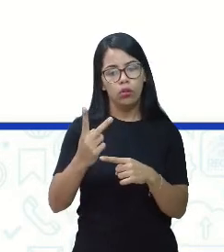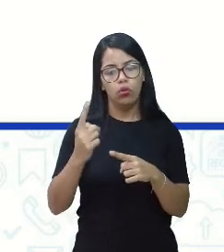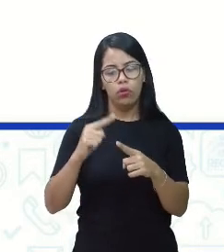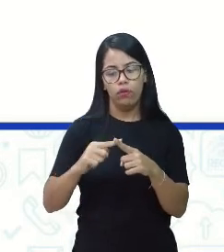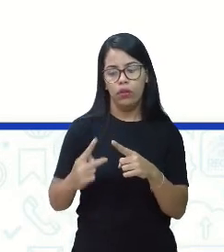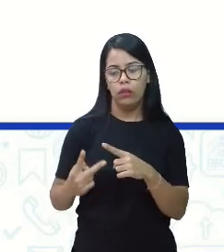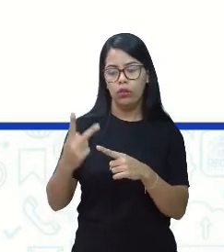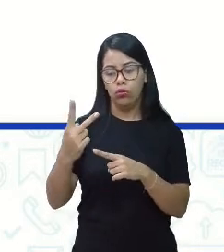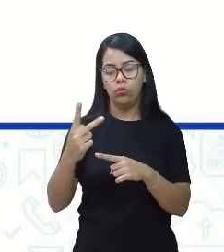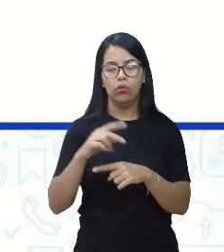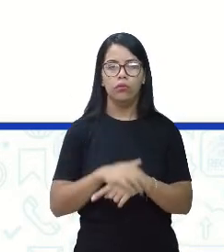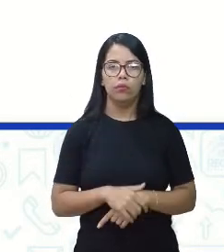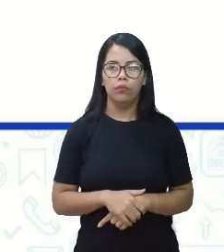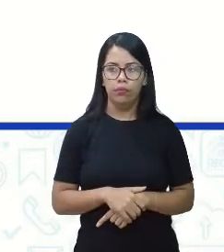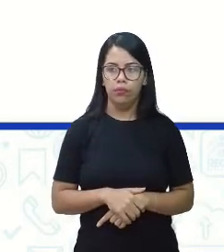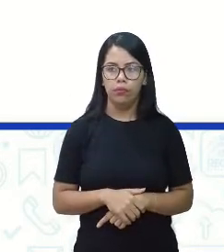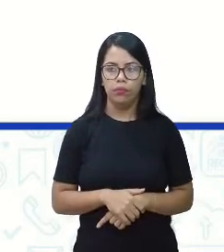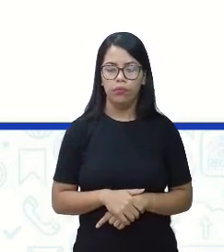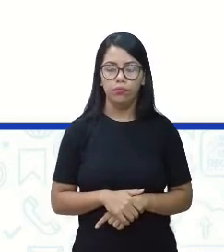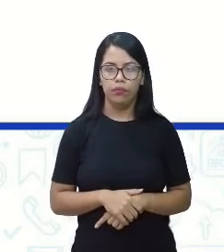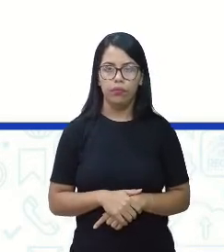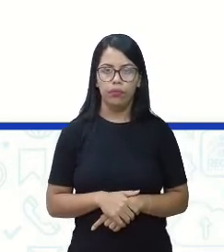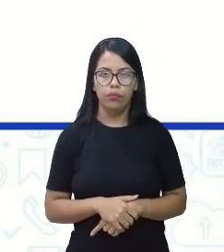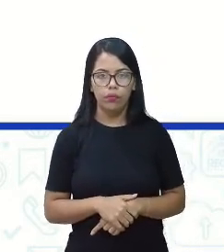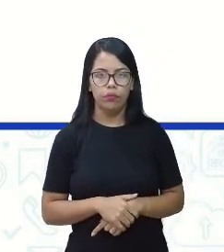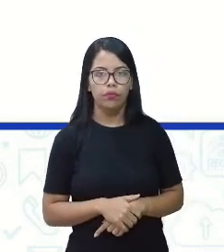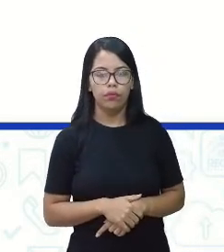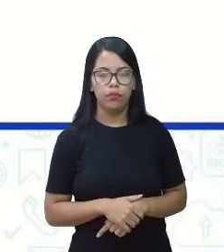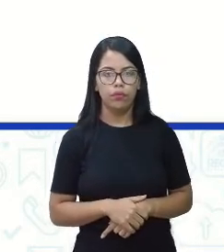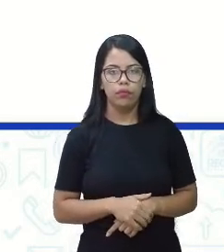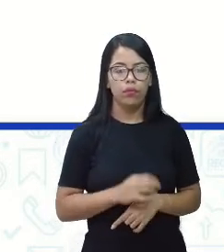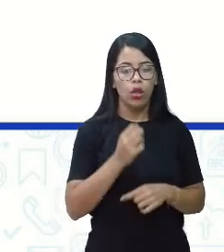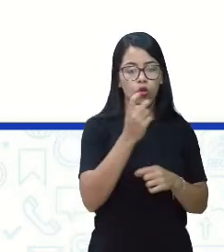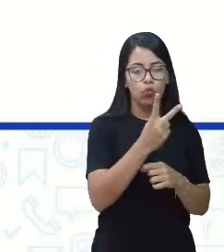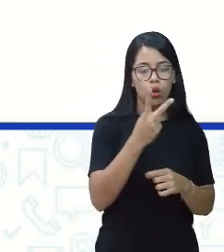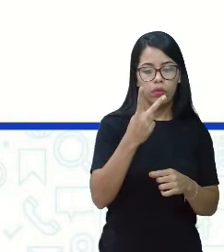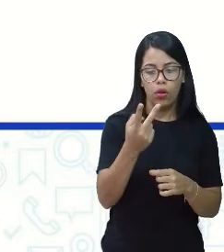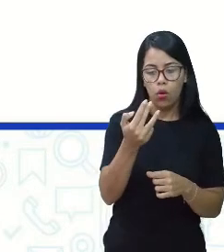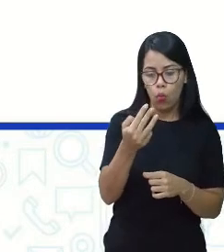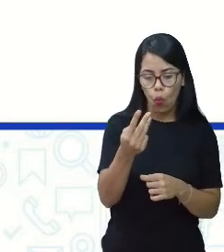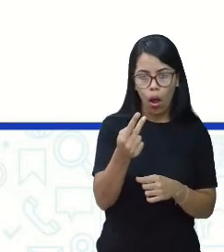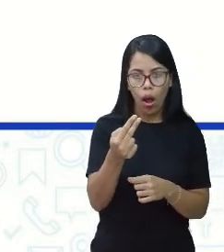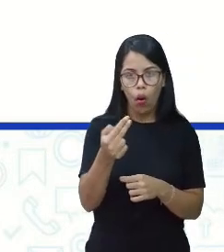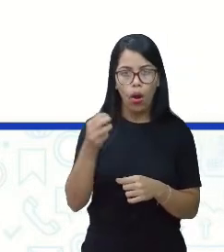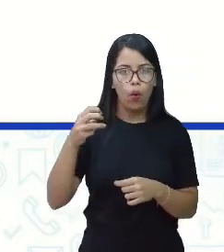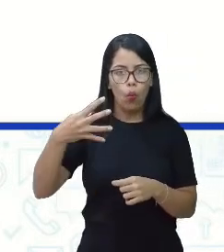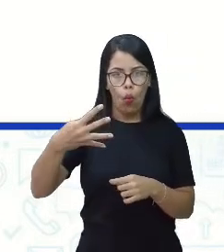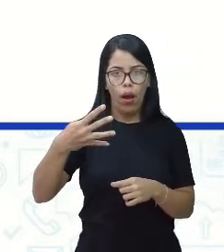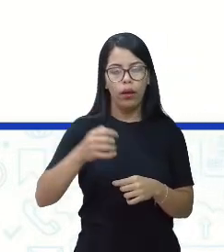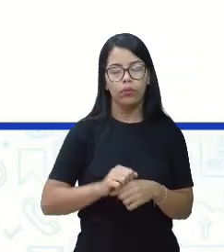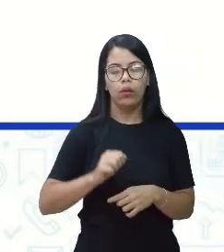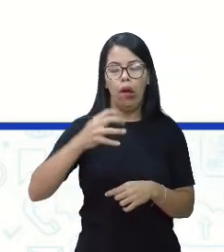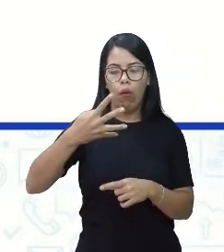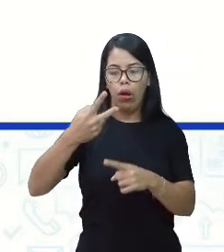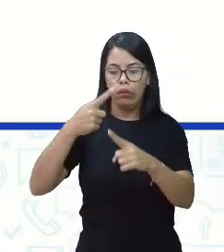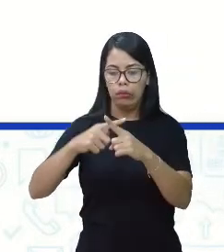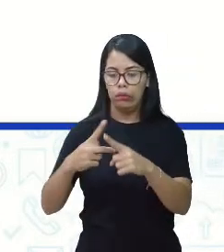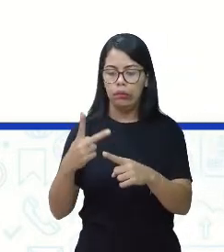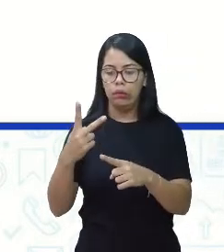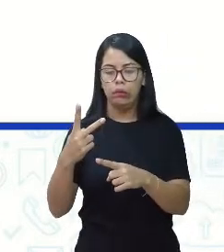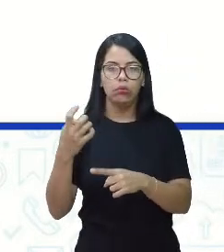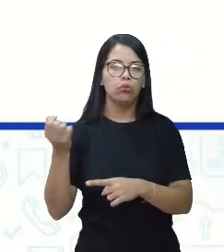2 vezes 2 vezes 2. 2 vezes 2 é igual a 4, e 4 vezes 2 é igual